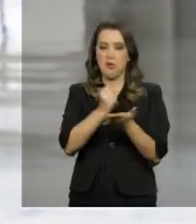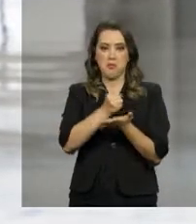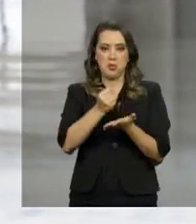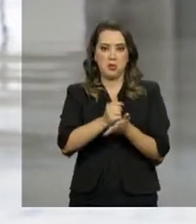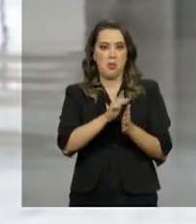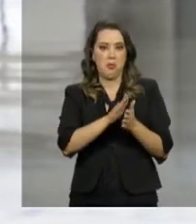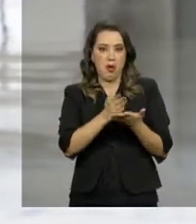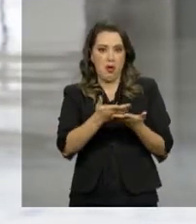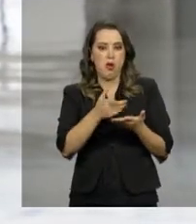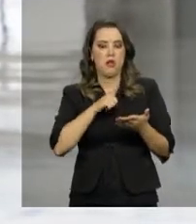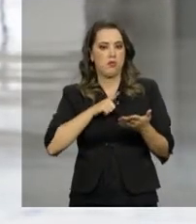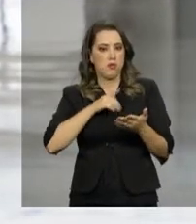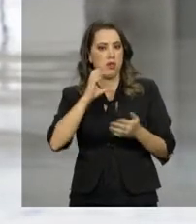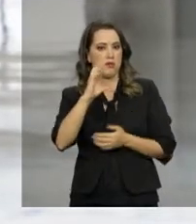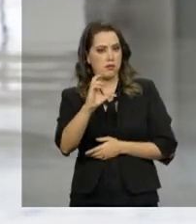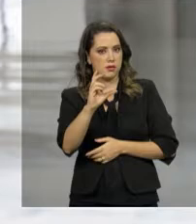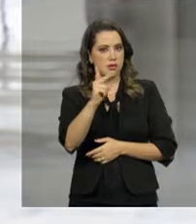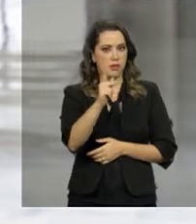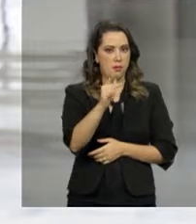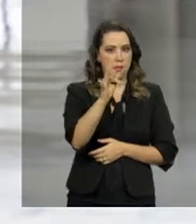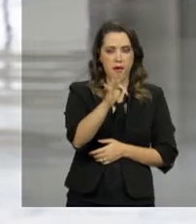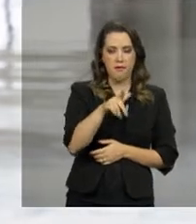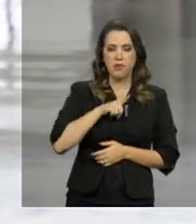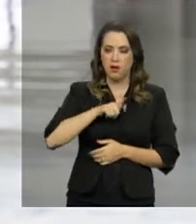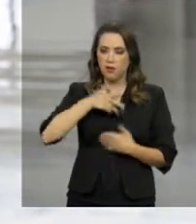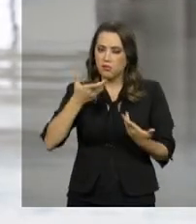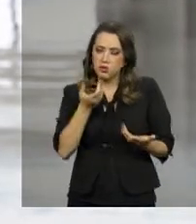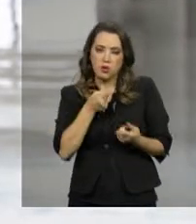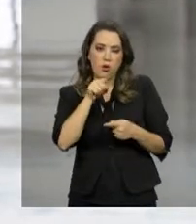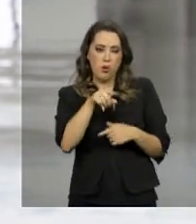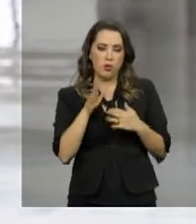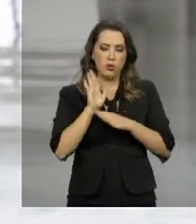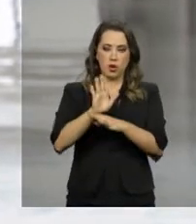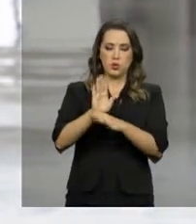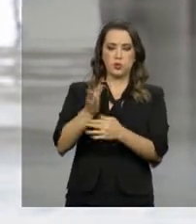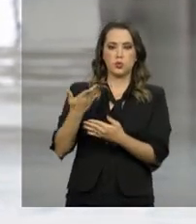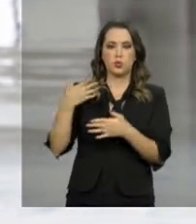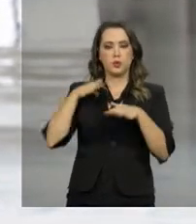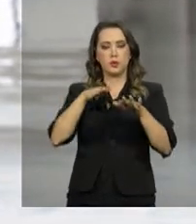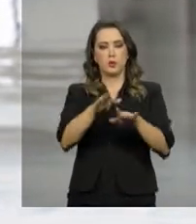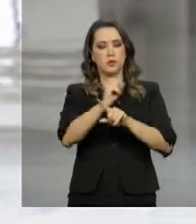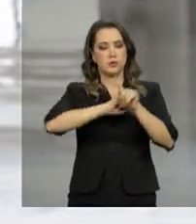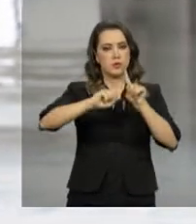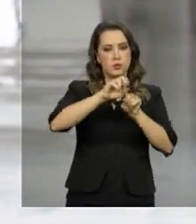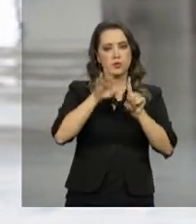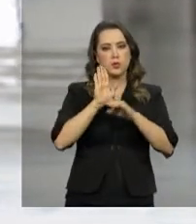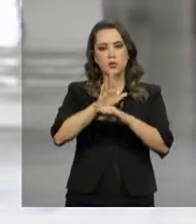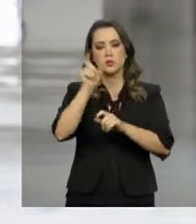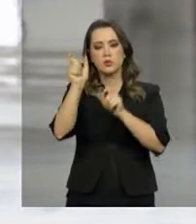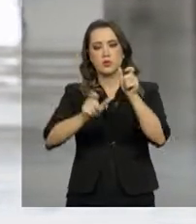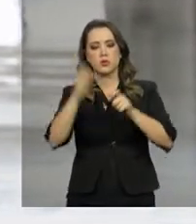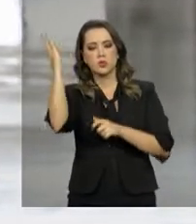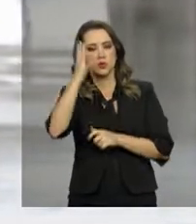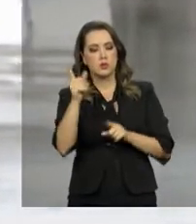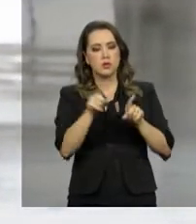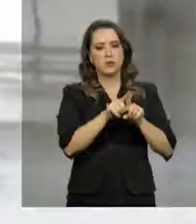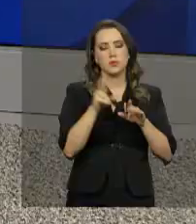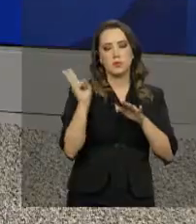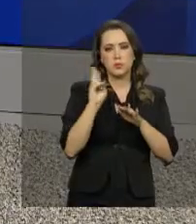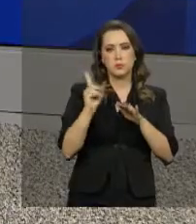trabalho com o cpf e dá um apoio para que eles possam se inserir na sociedade a gente ajuda os brasileiros e ajuda os